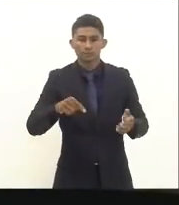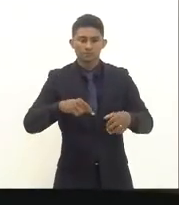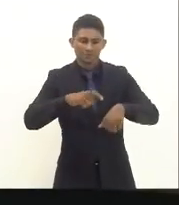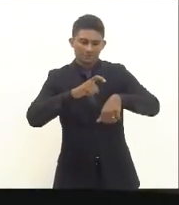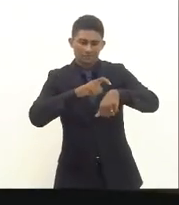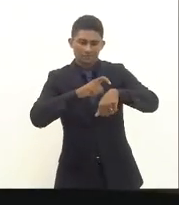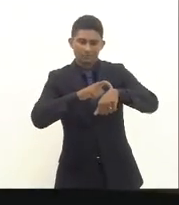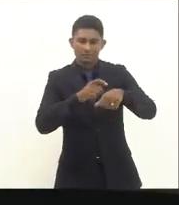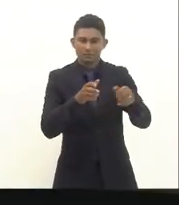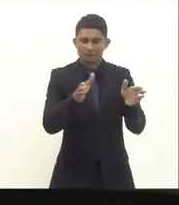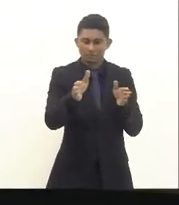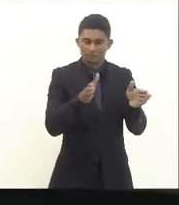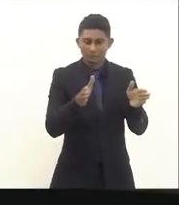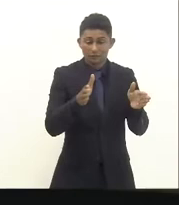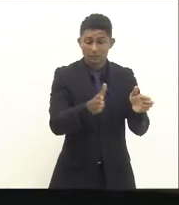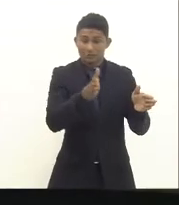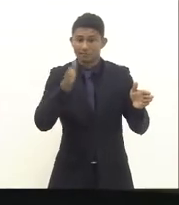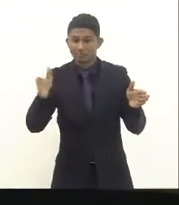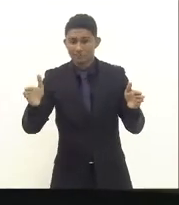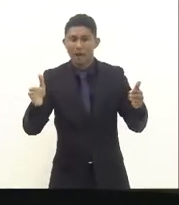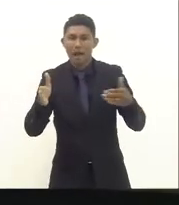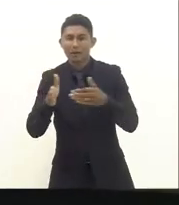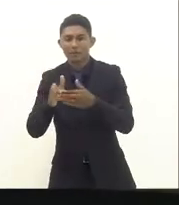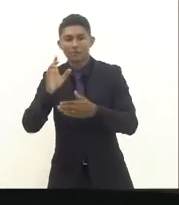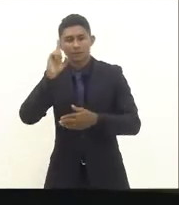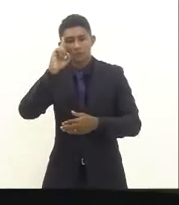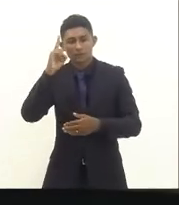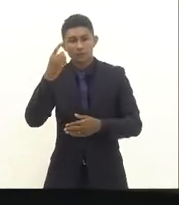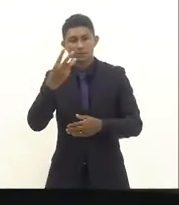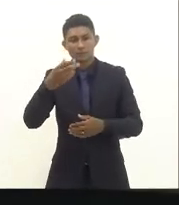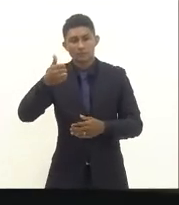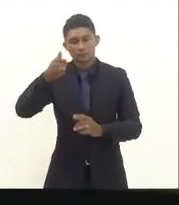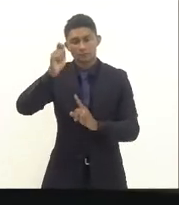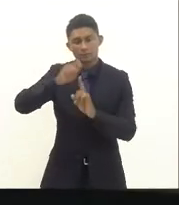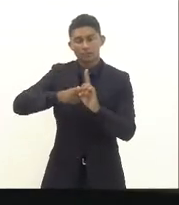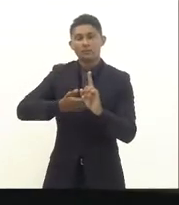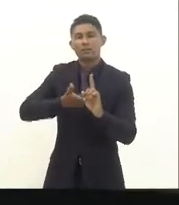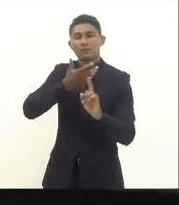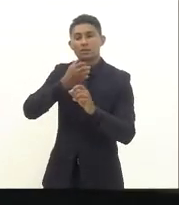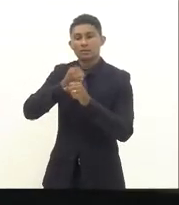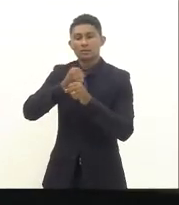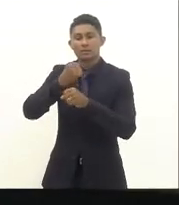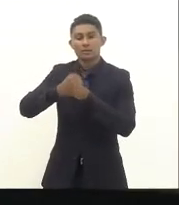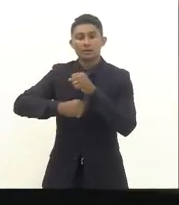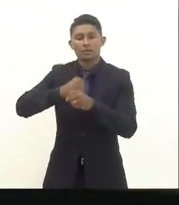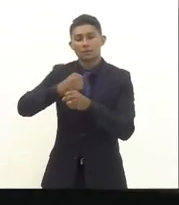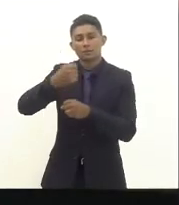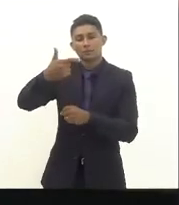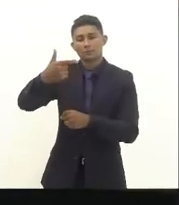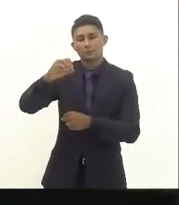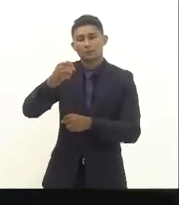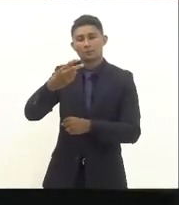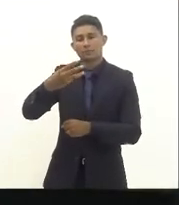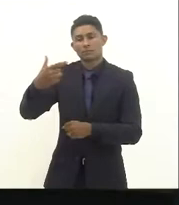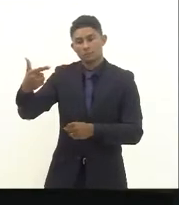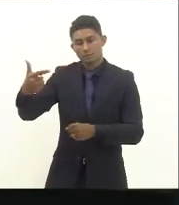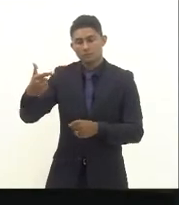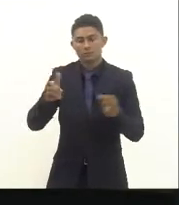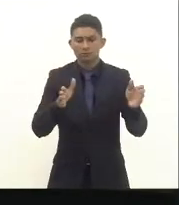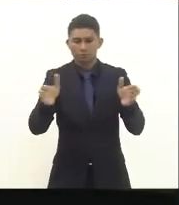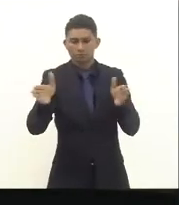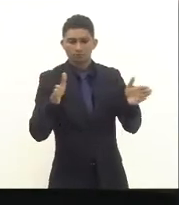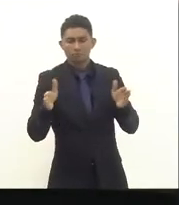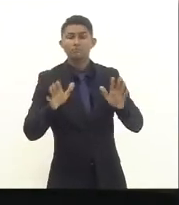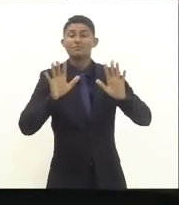prazo até Trinta e Um de dezembro de 32 mas que seria automático na hora que eu o